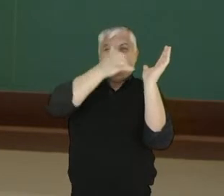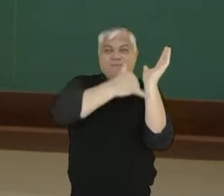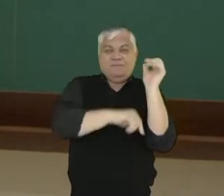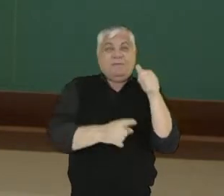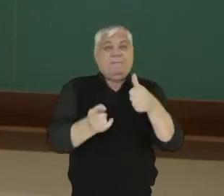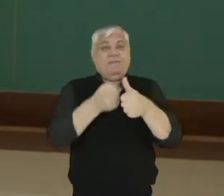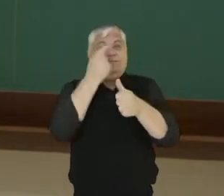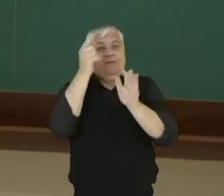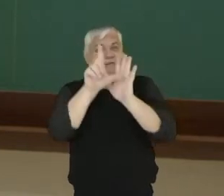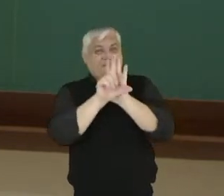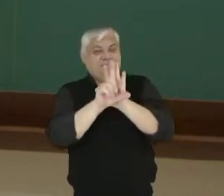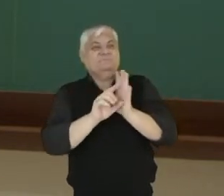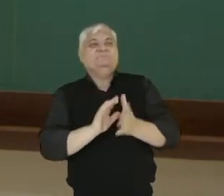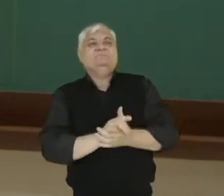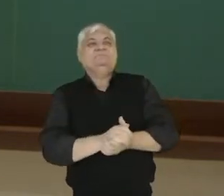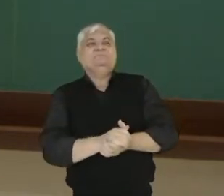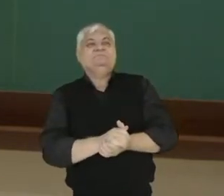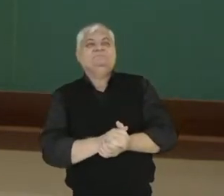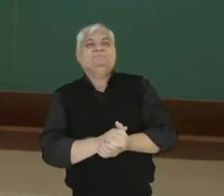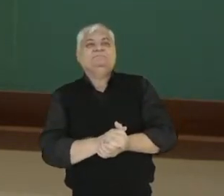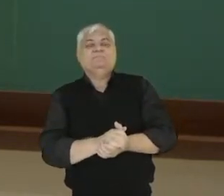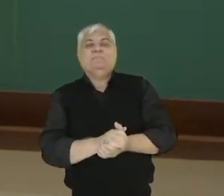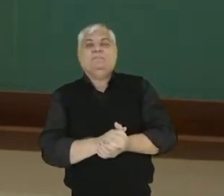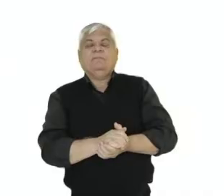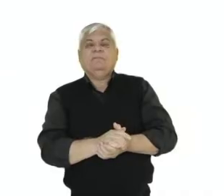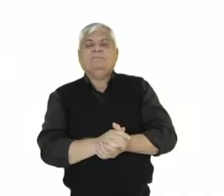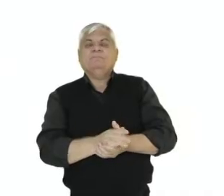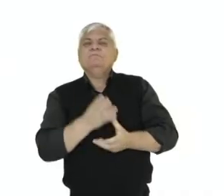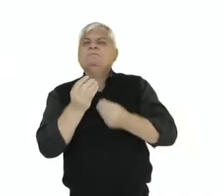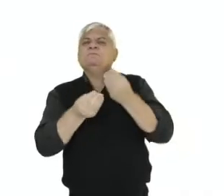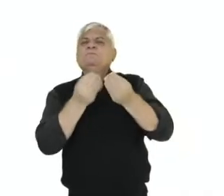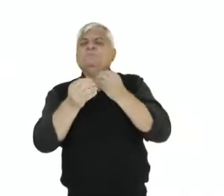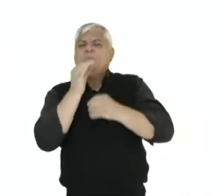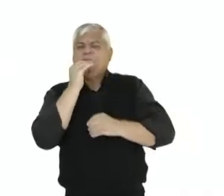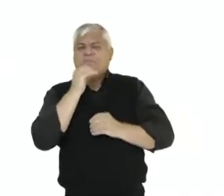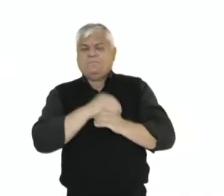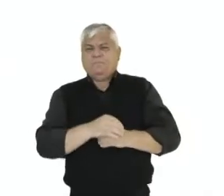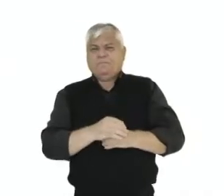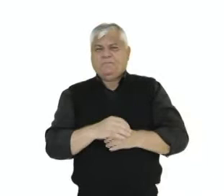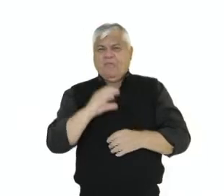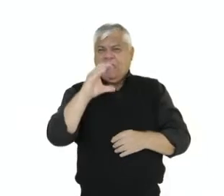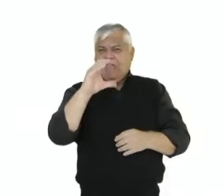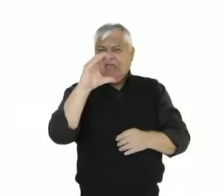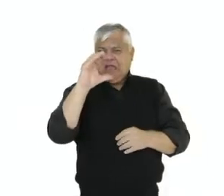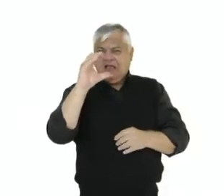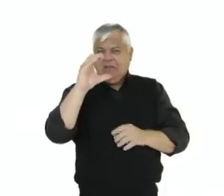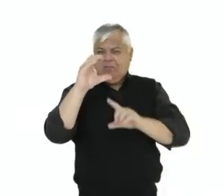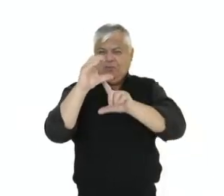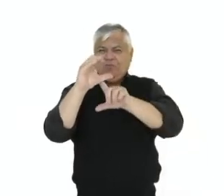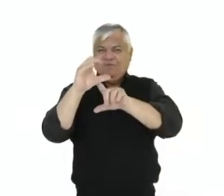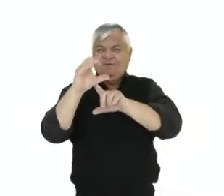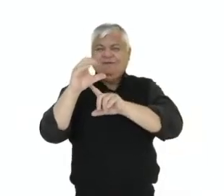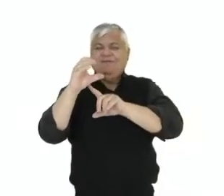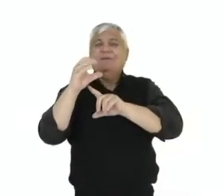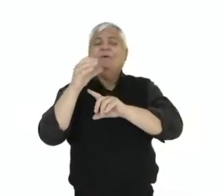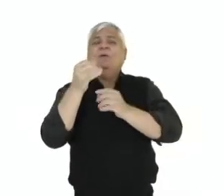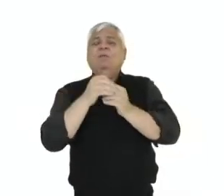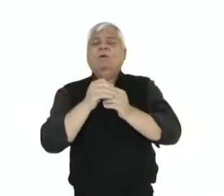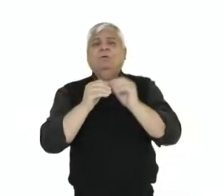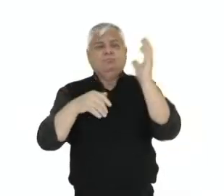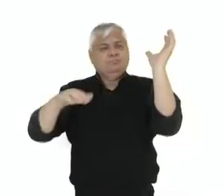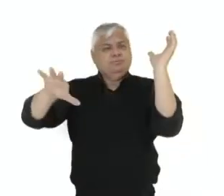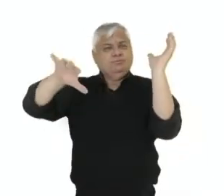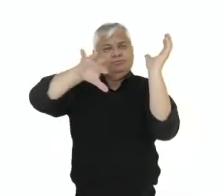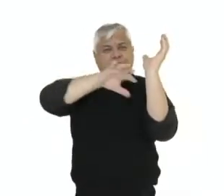aqui. Nesse processo de produção de hidratos de carbono, no caso a glicose, por exemplo, pela fotossíntese pode ser representado